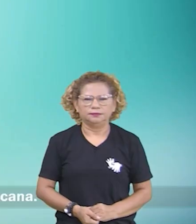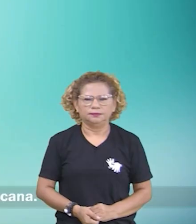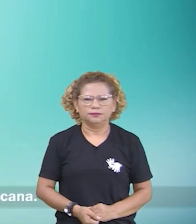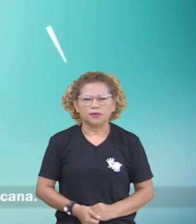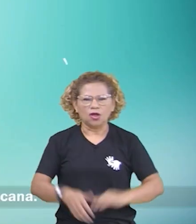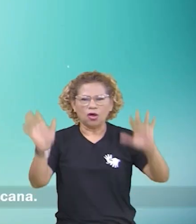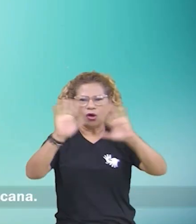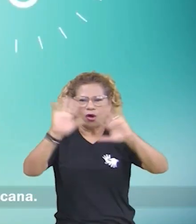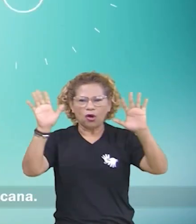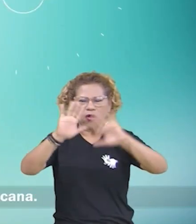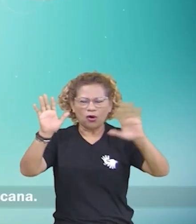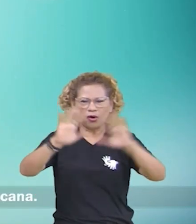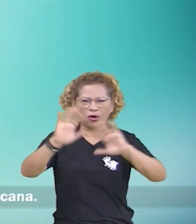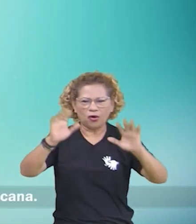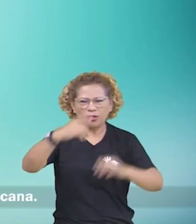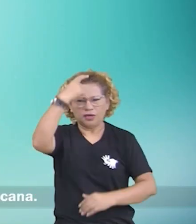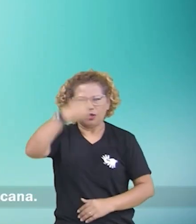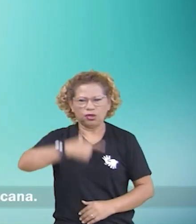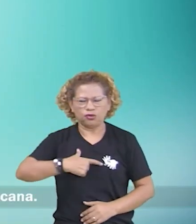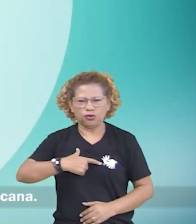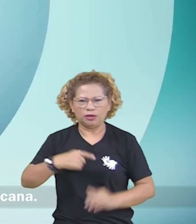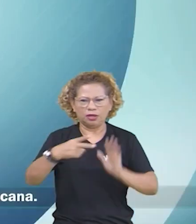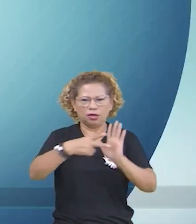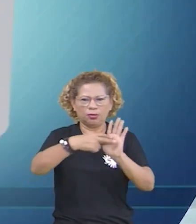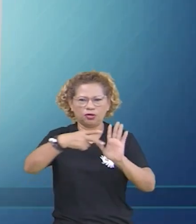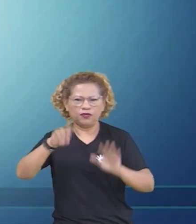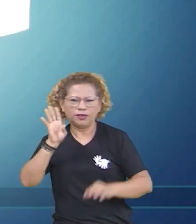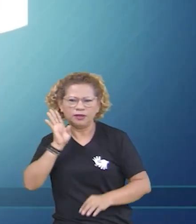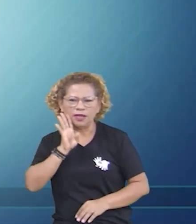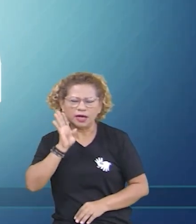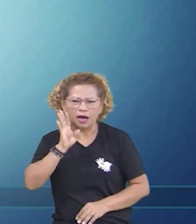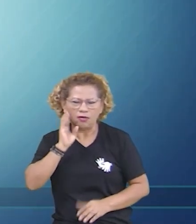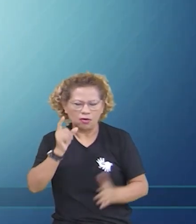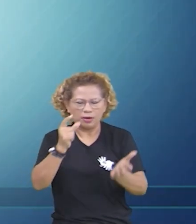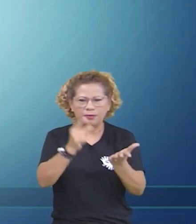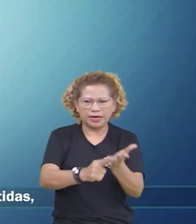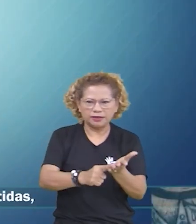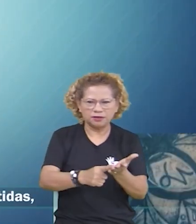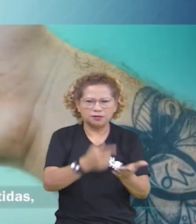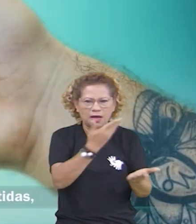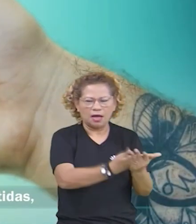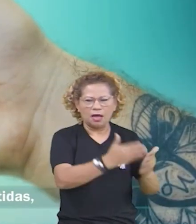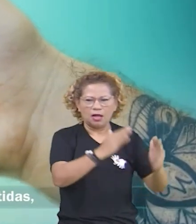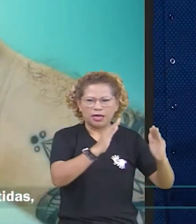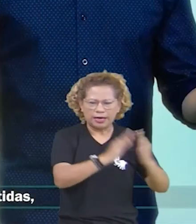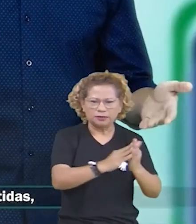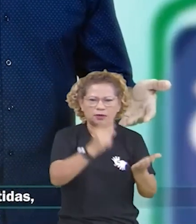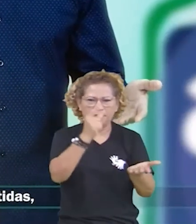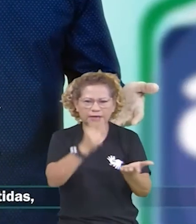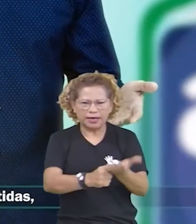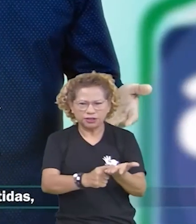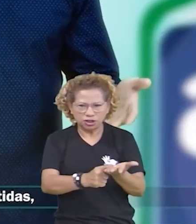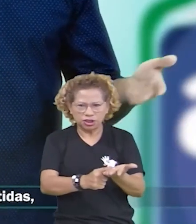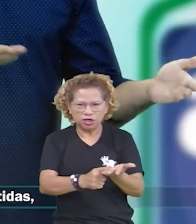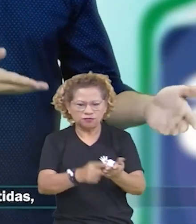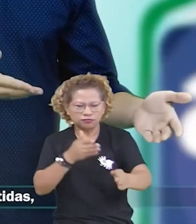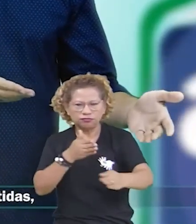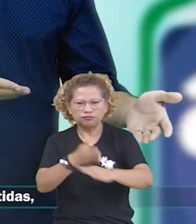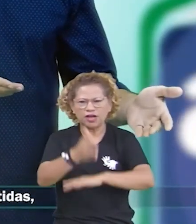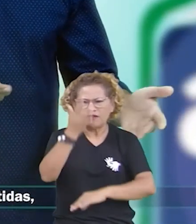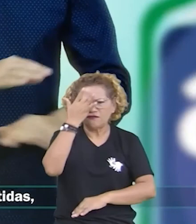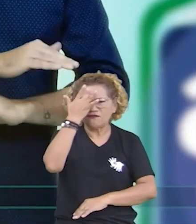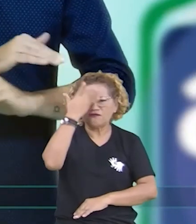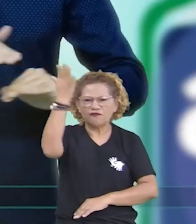Oi, gente! Estou aqui para trazer uma novidade muito bacana, o aplicativo Aula em Casa. O aplicativo é uma forma de facilitar o acesso às